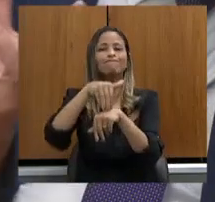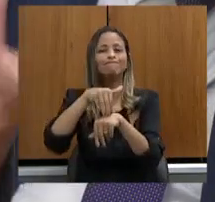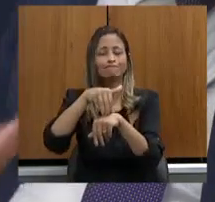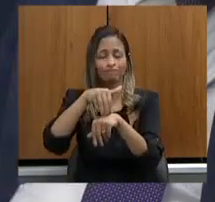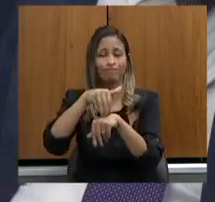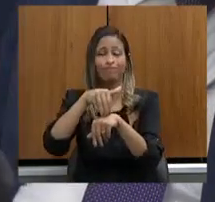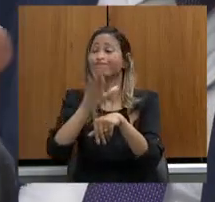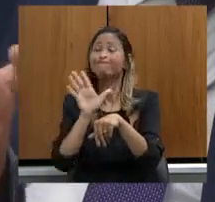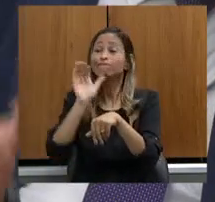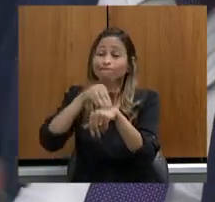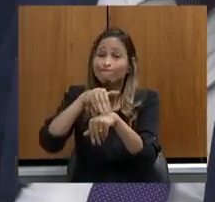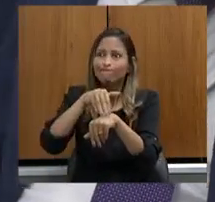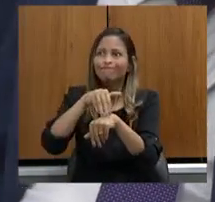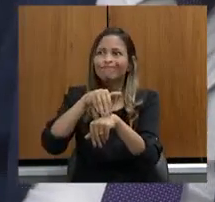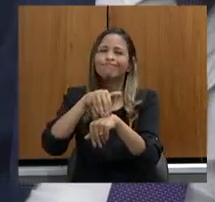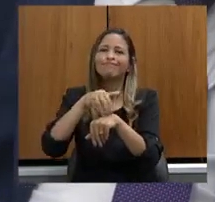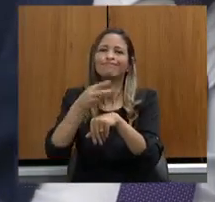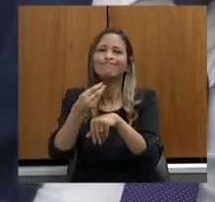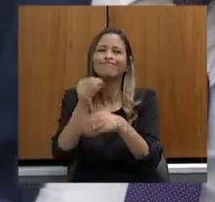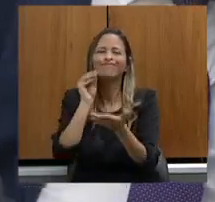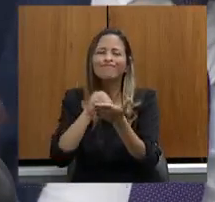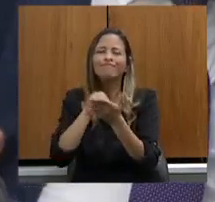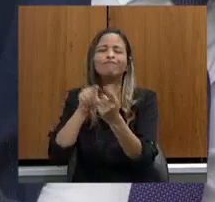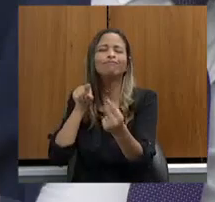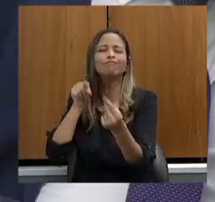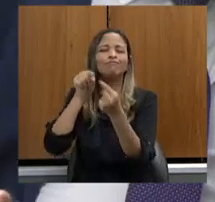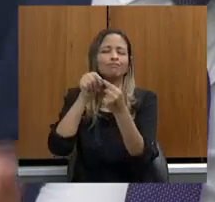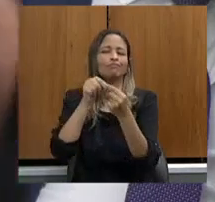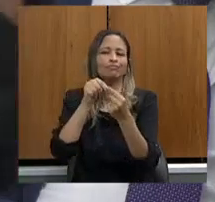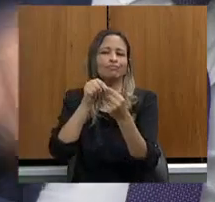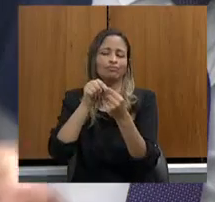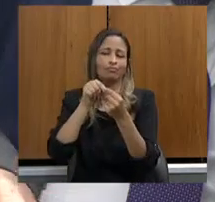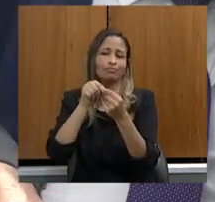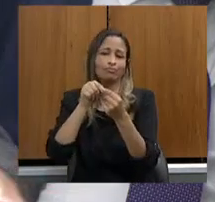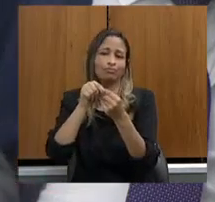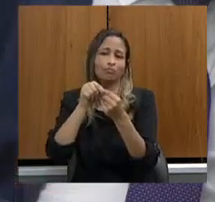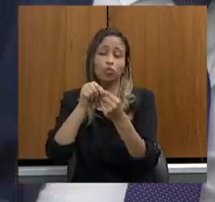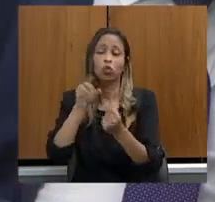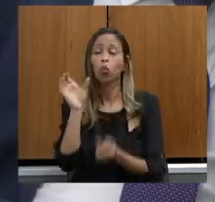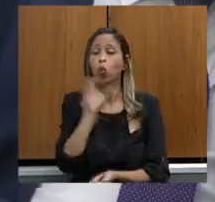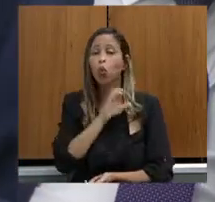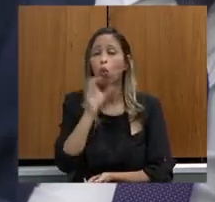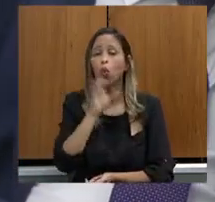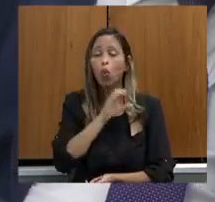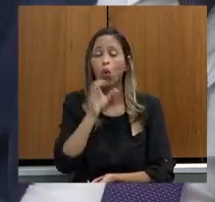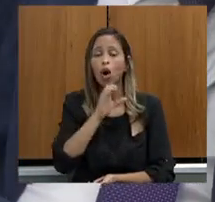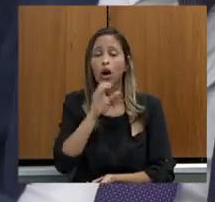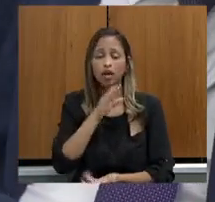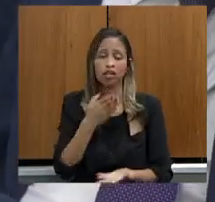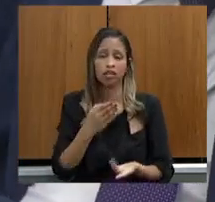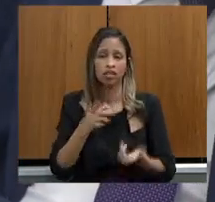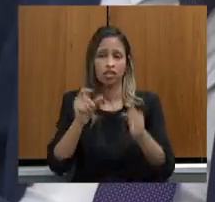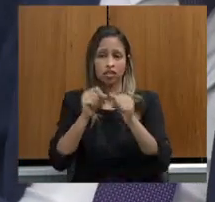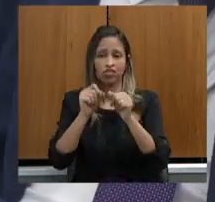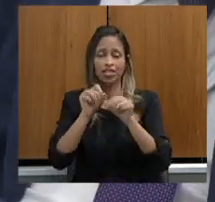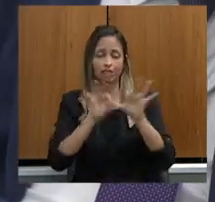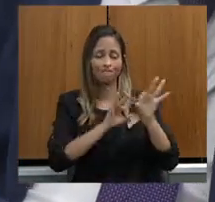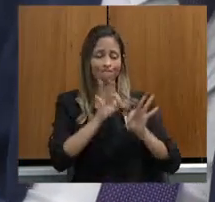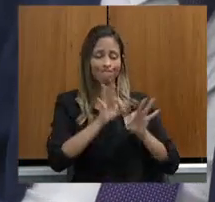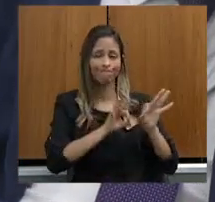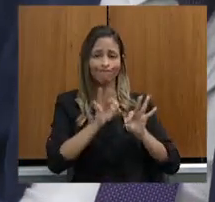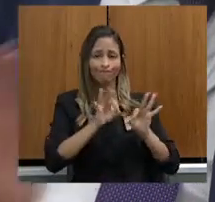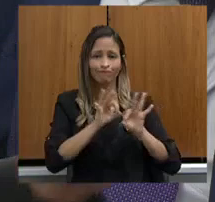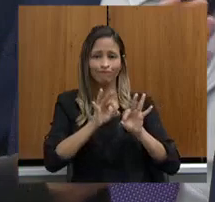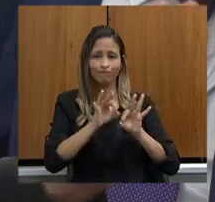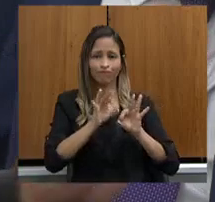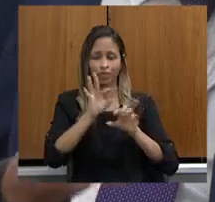eu quero um pouco o meu foco que era referência da urgência de fazer os ajustes